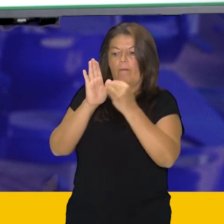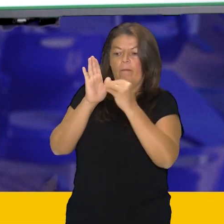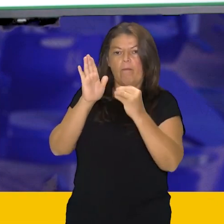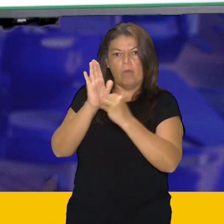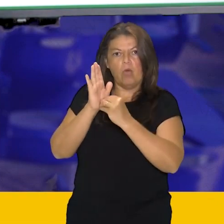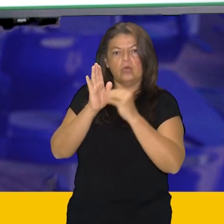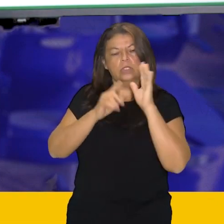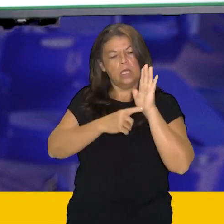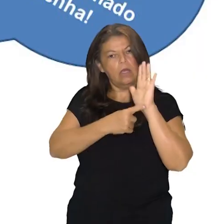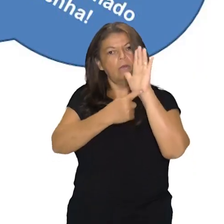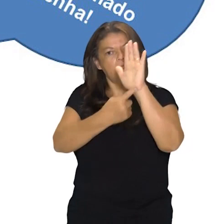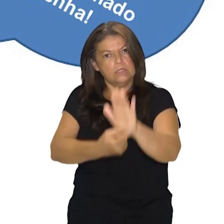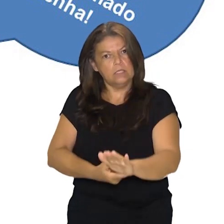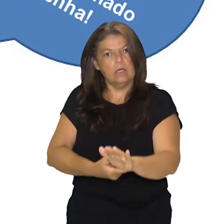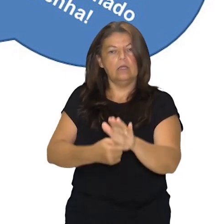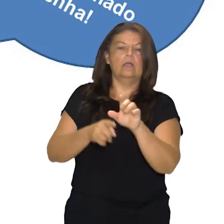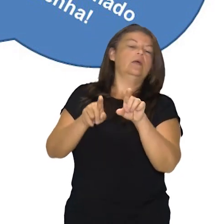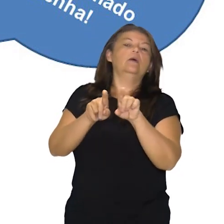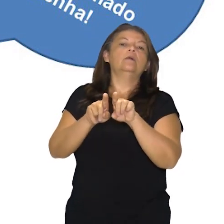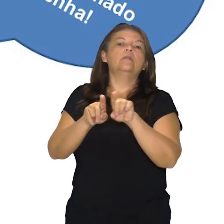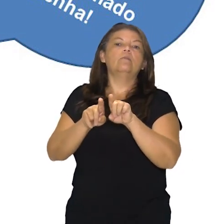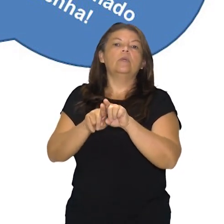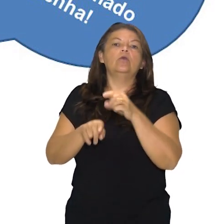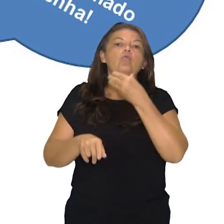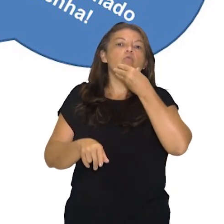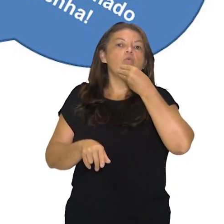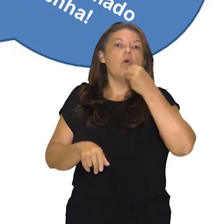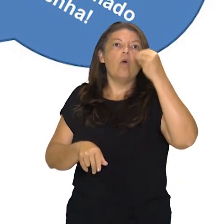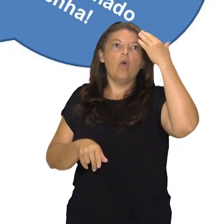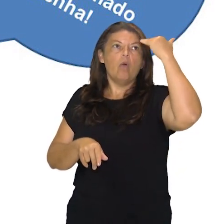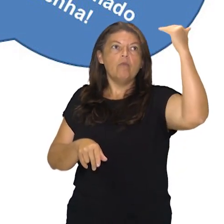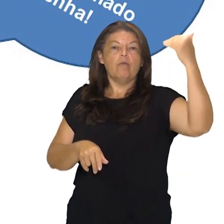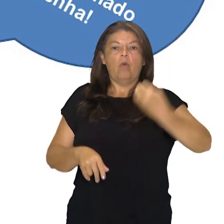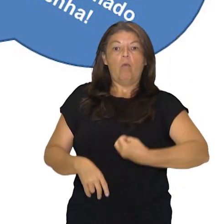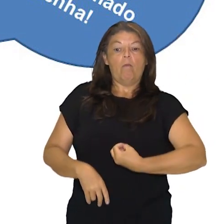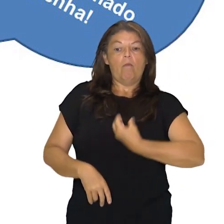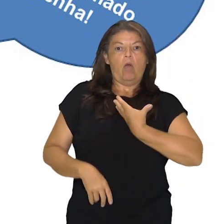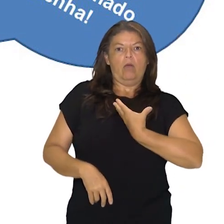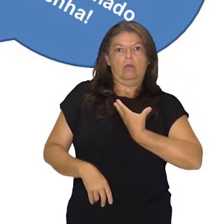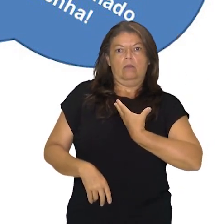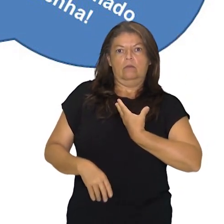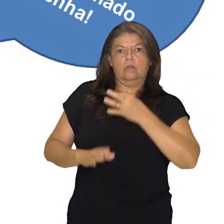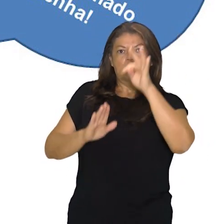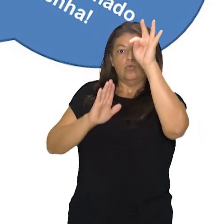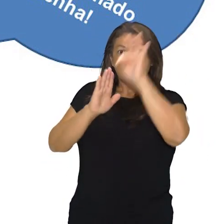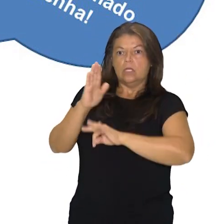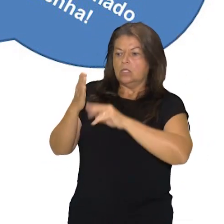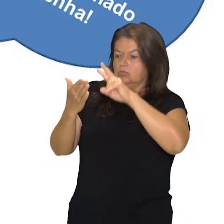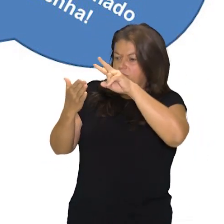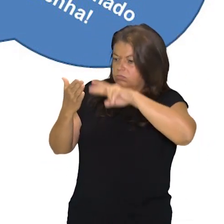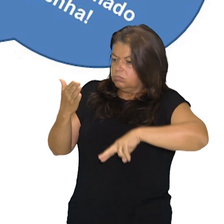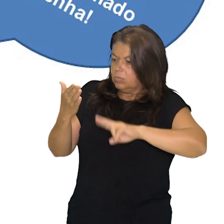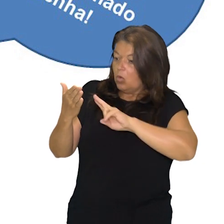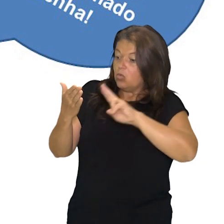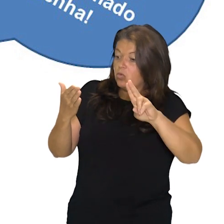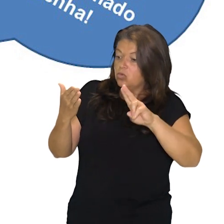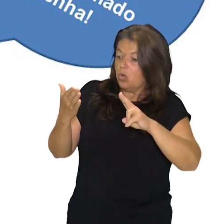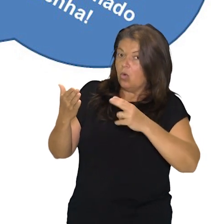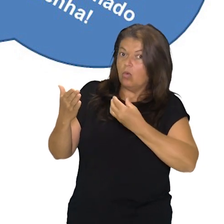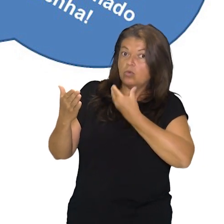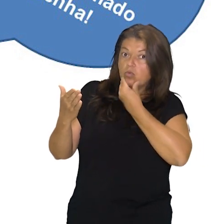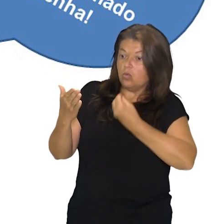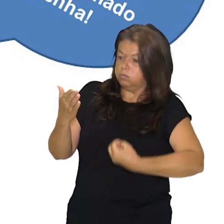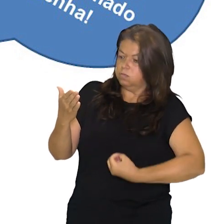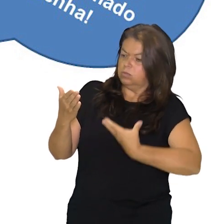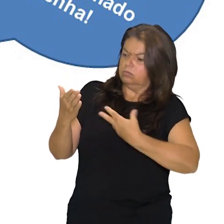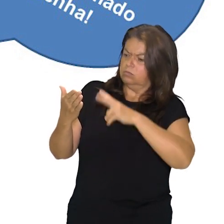ali representadas, como o eu poético se instaura no texto, e essas relações vocês colocarão